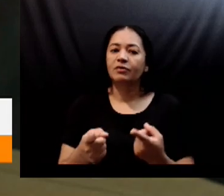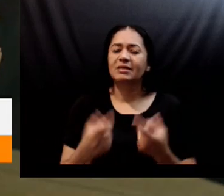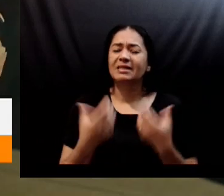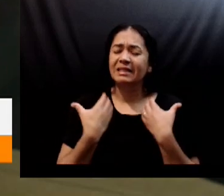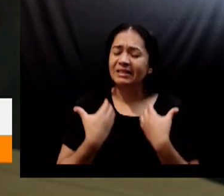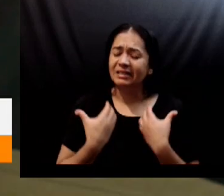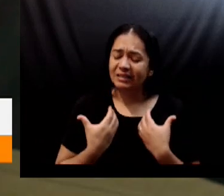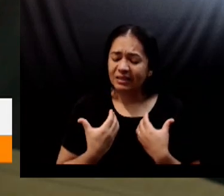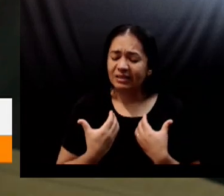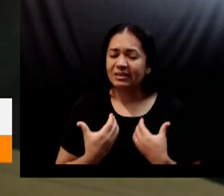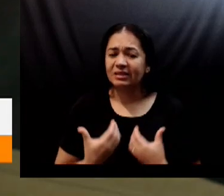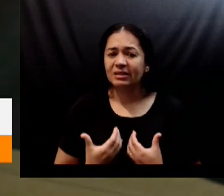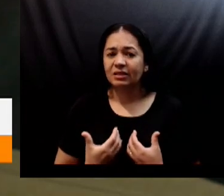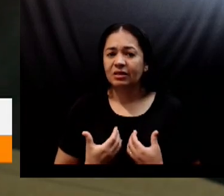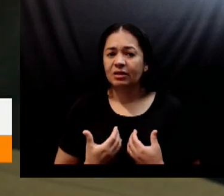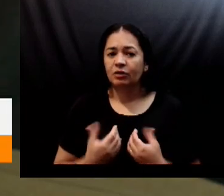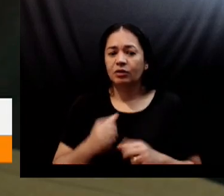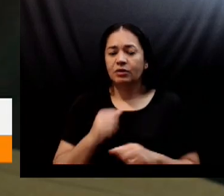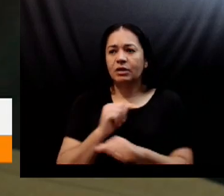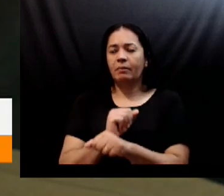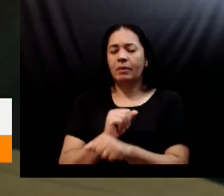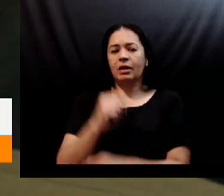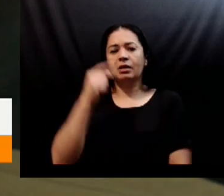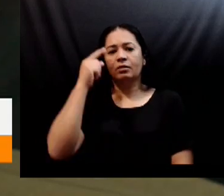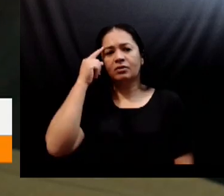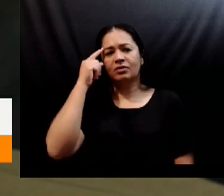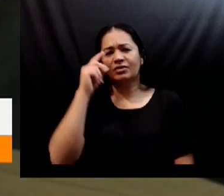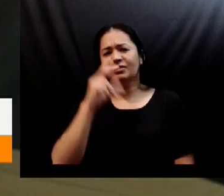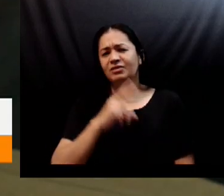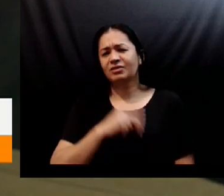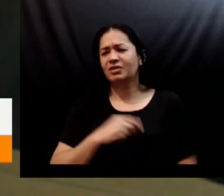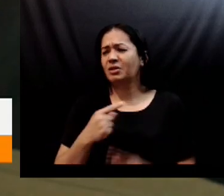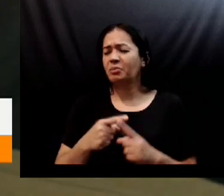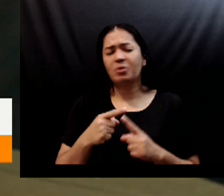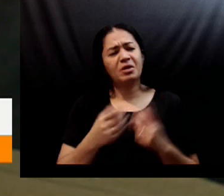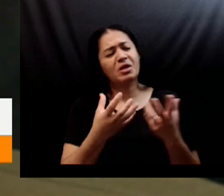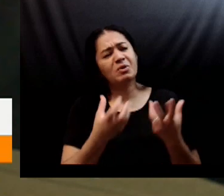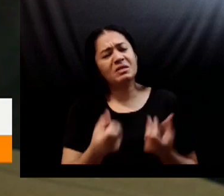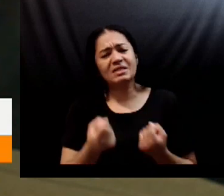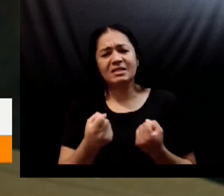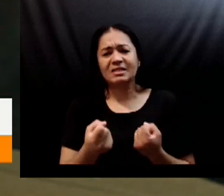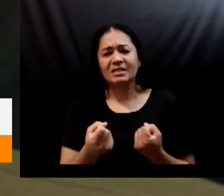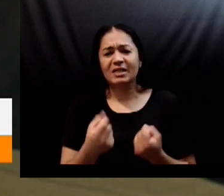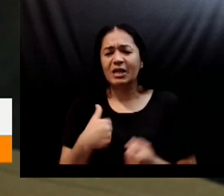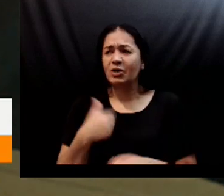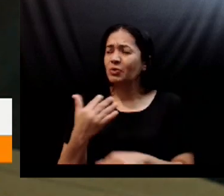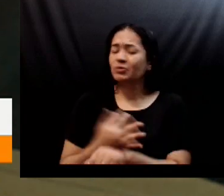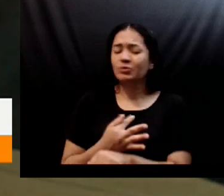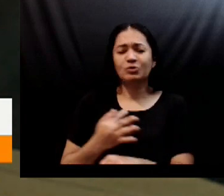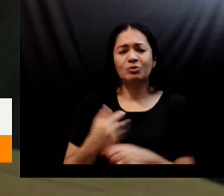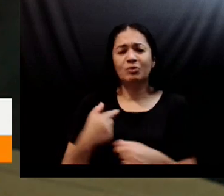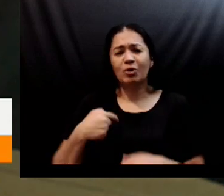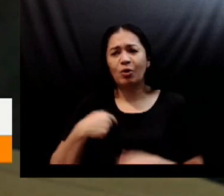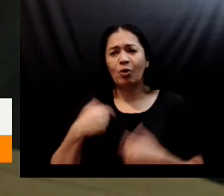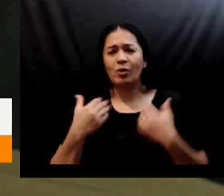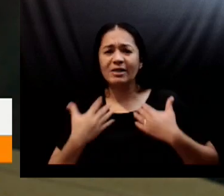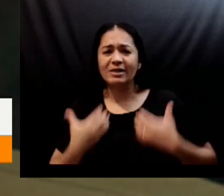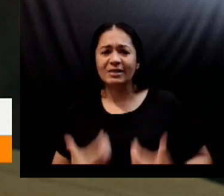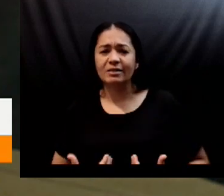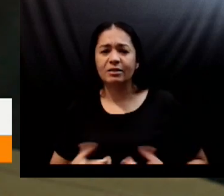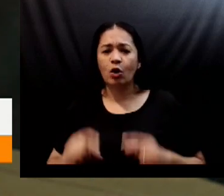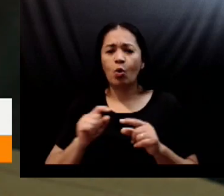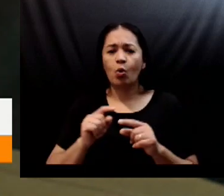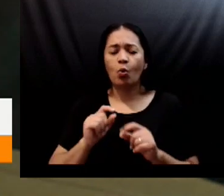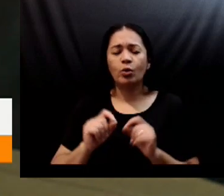que quando você para pra pensar, você fala: "Nossa, por que que eu fui aceitar? Mas eu não tô aguentando". O que que acontece com o nosso cérebro,